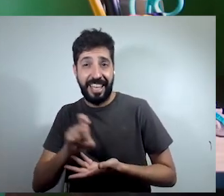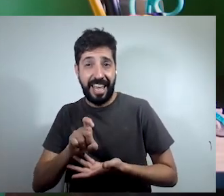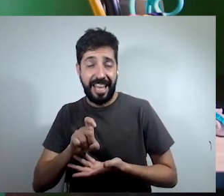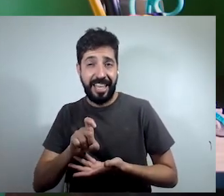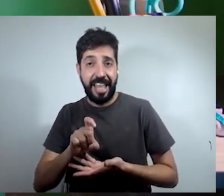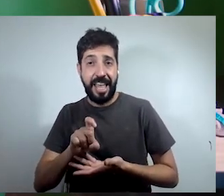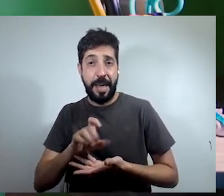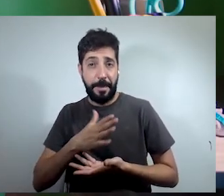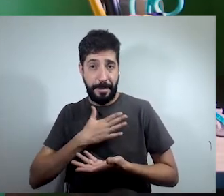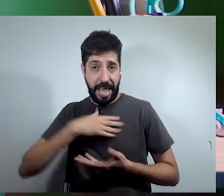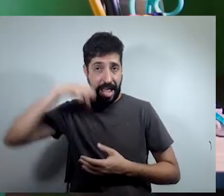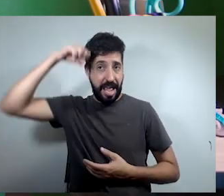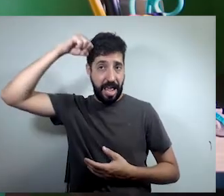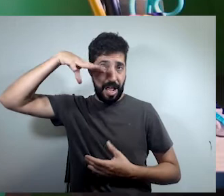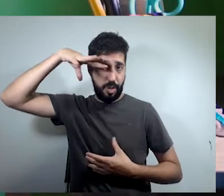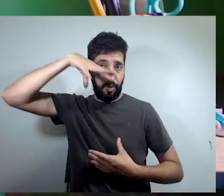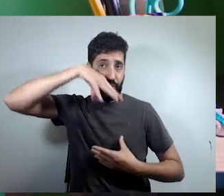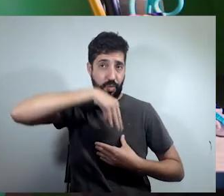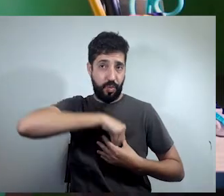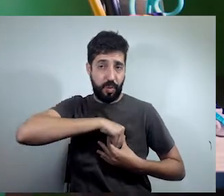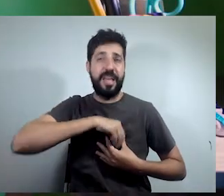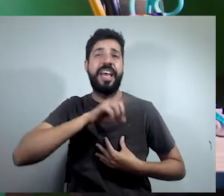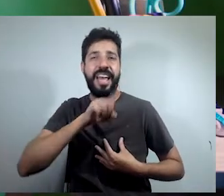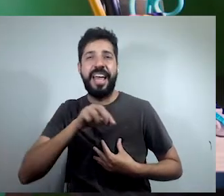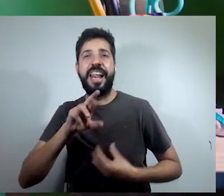Minha luz é de raio